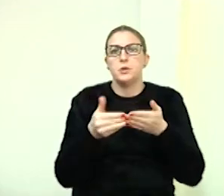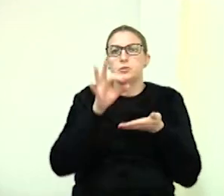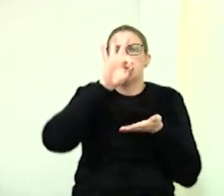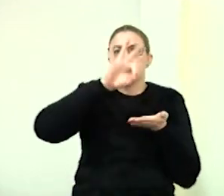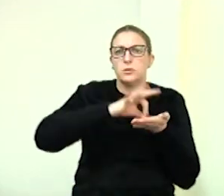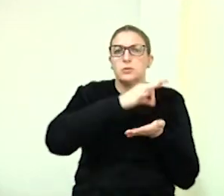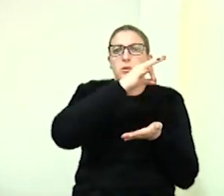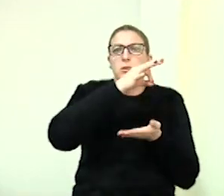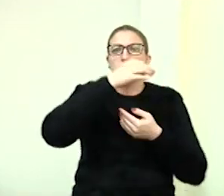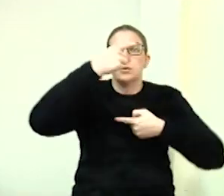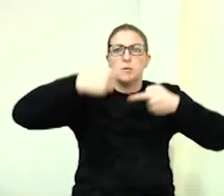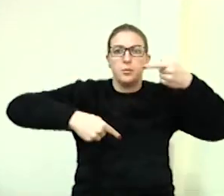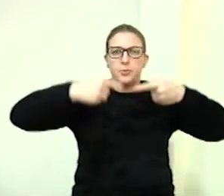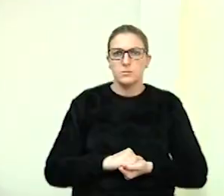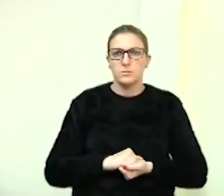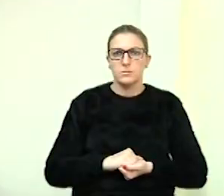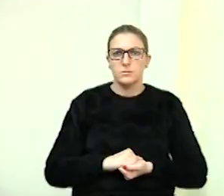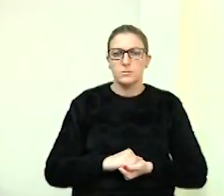ao expediente político.